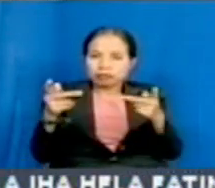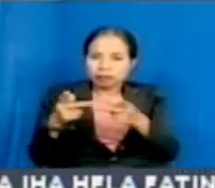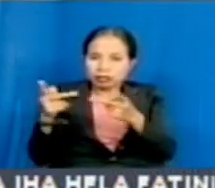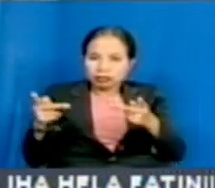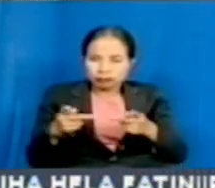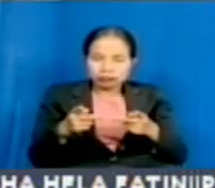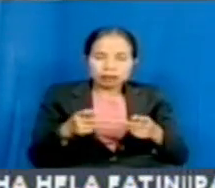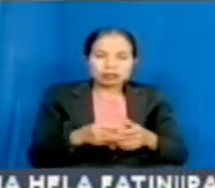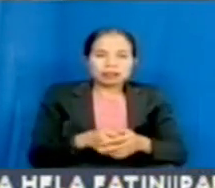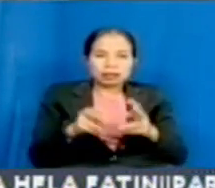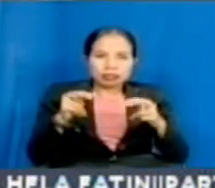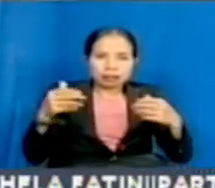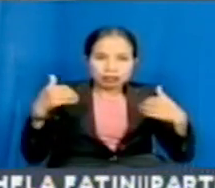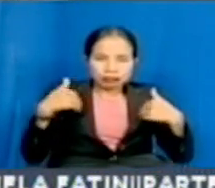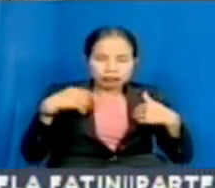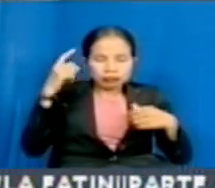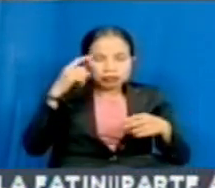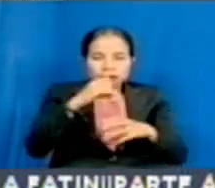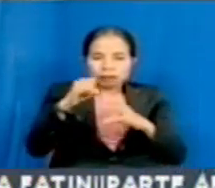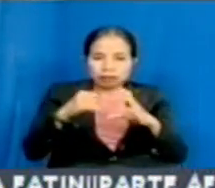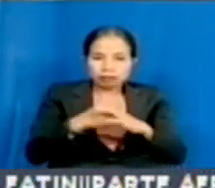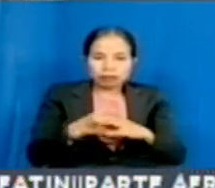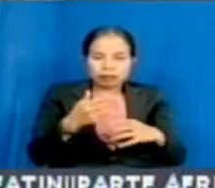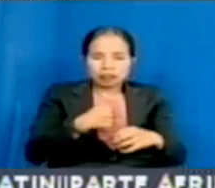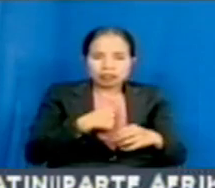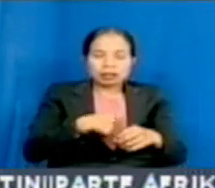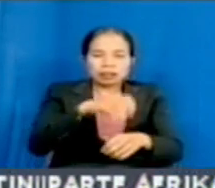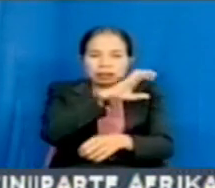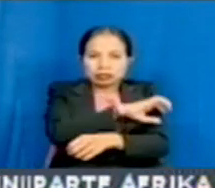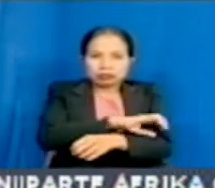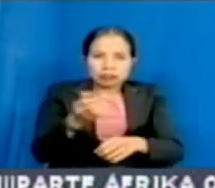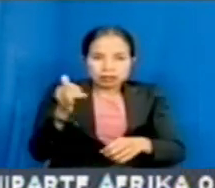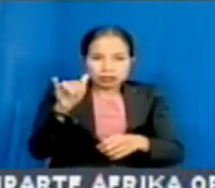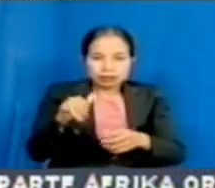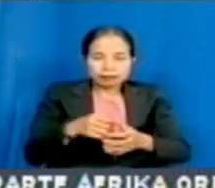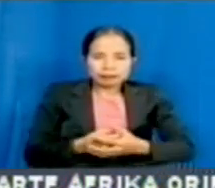a tendência para depois envolver a água e ter a segurança cira.